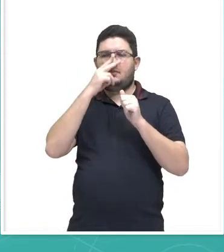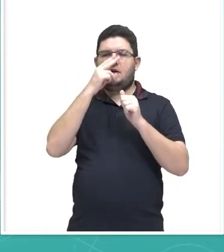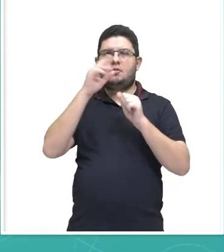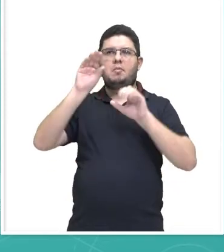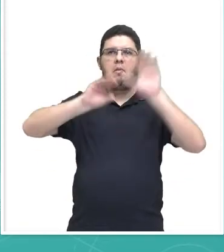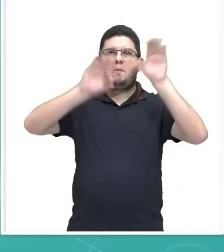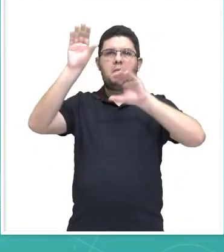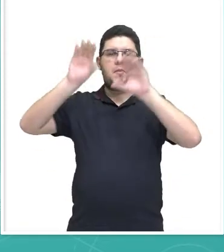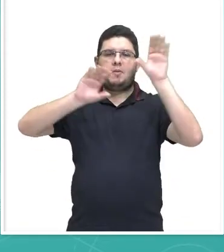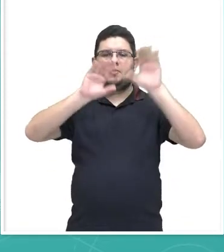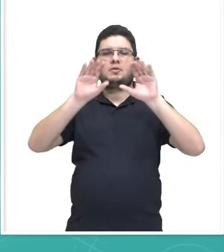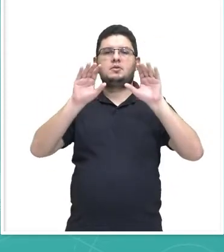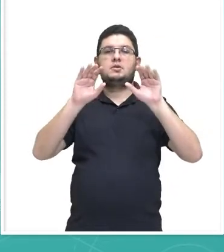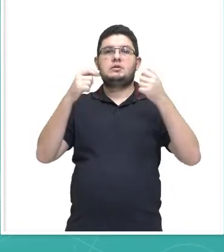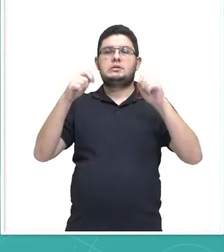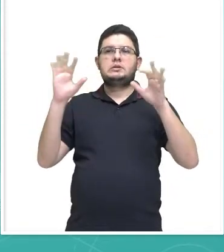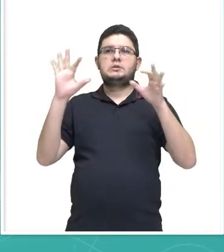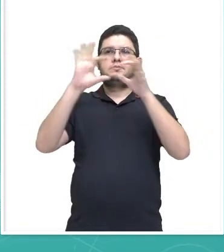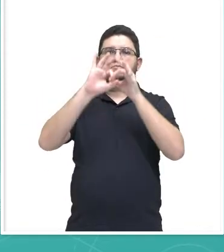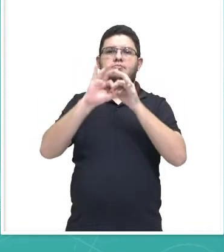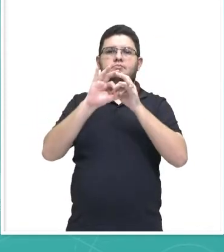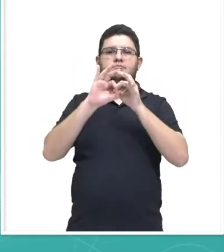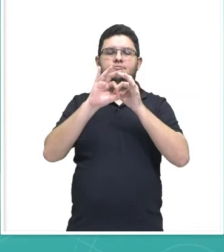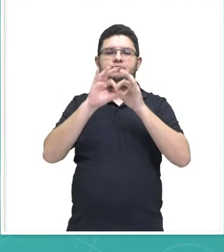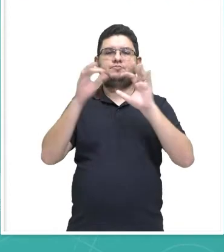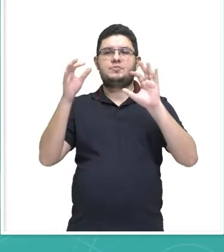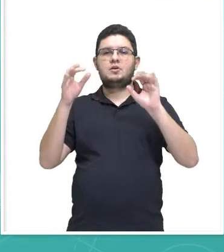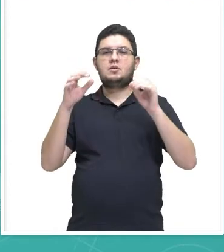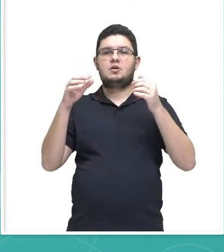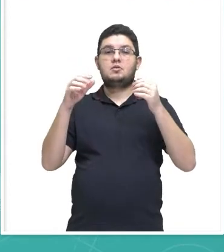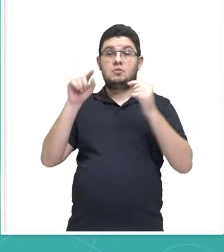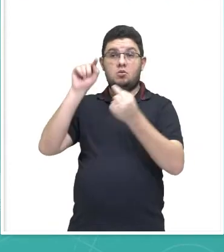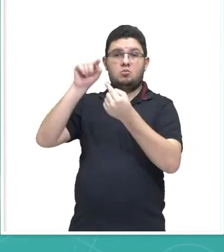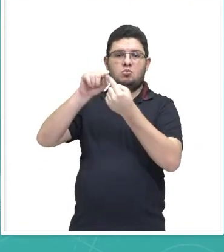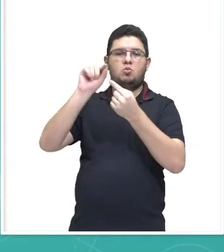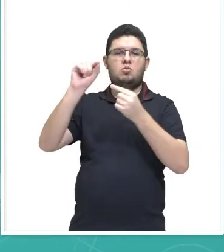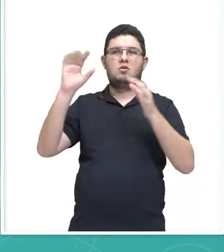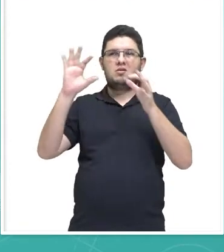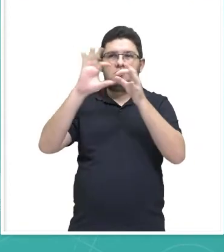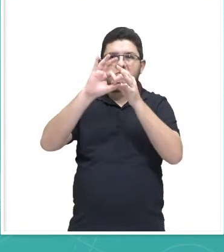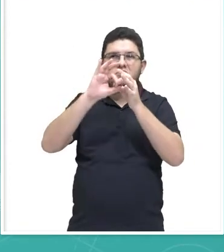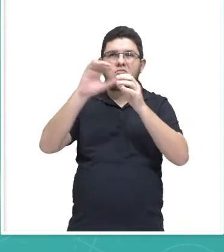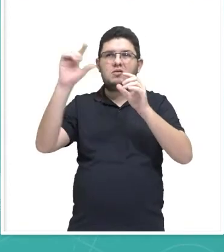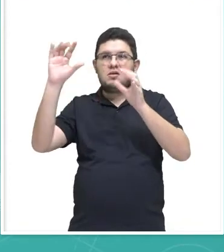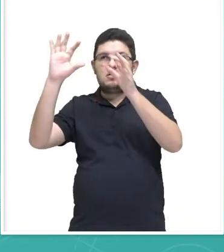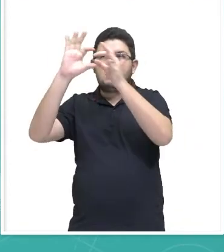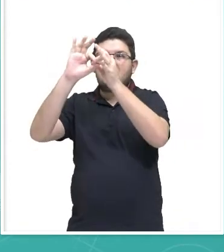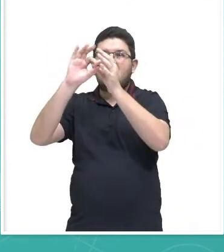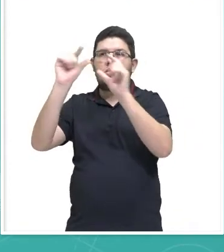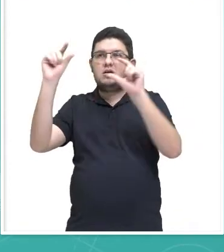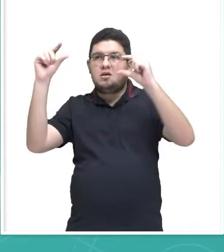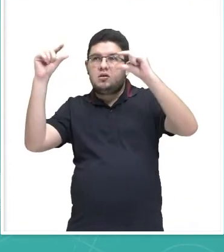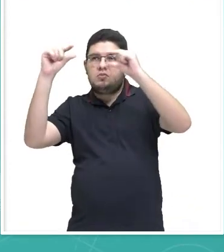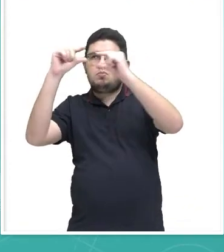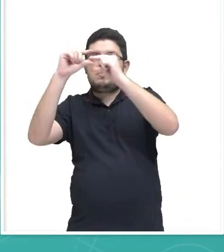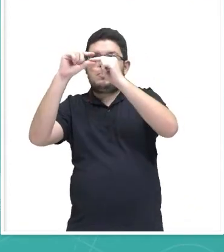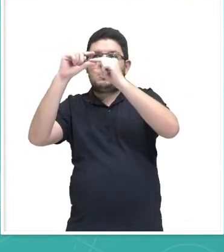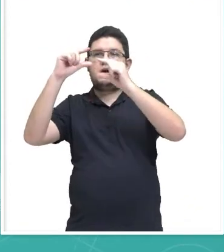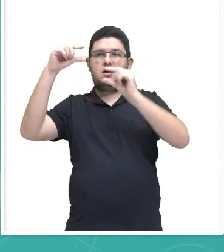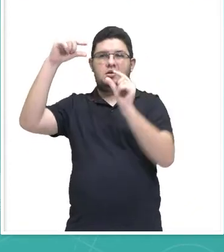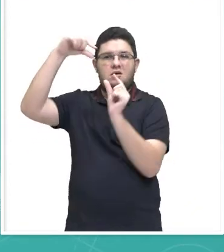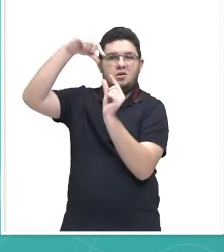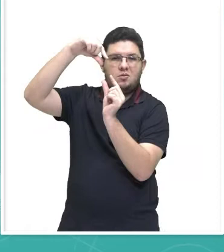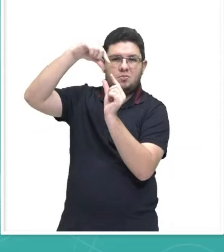é a intenção desse jogo? É você montar pecinha por pecinha até formar a